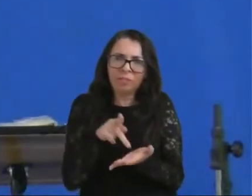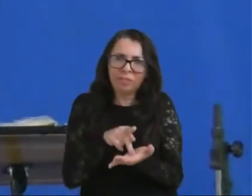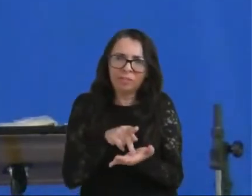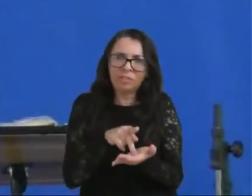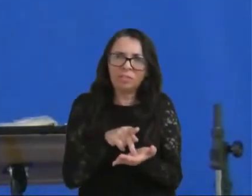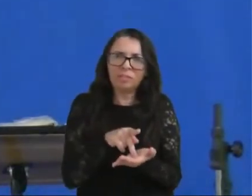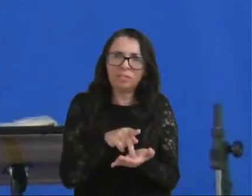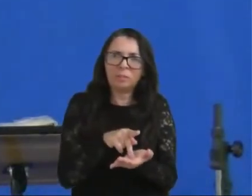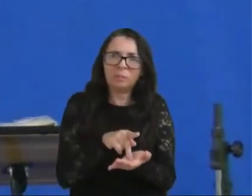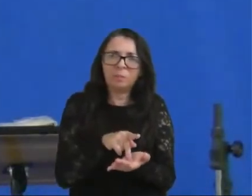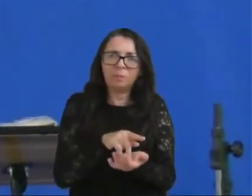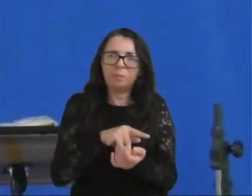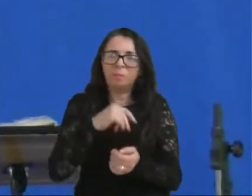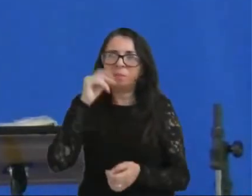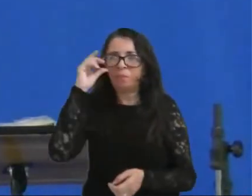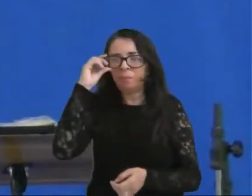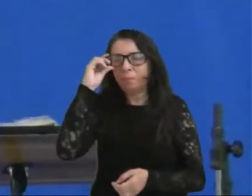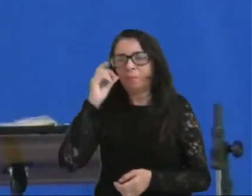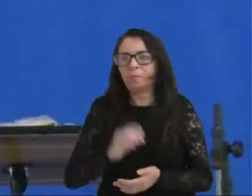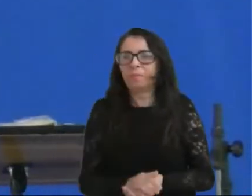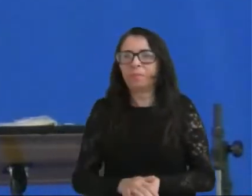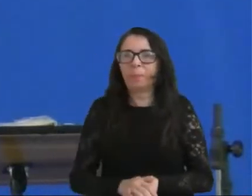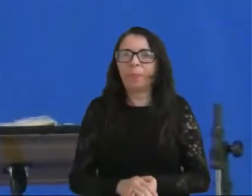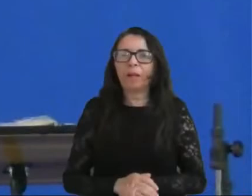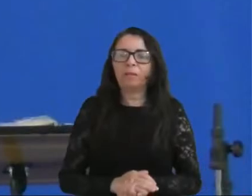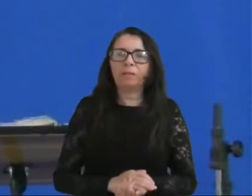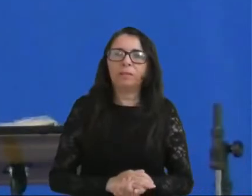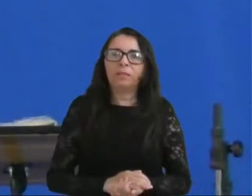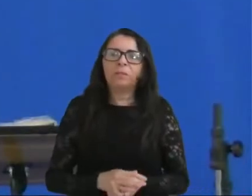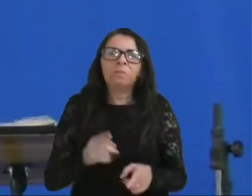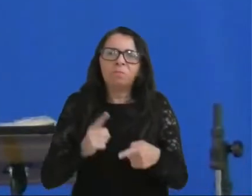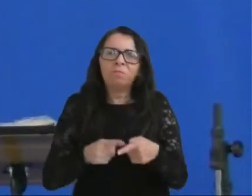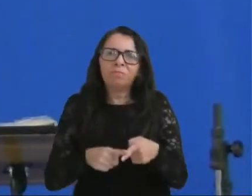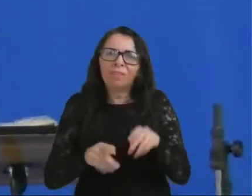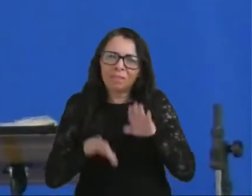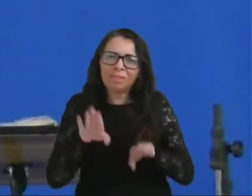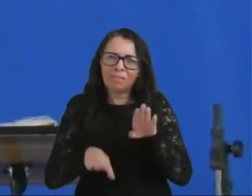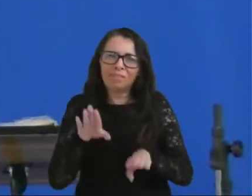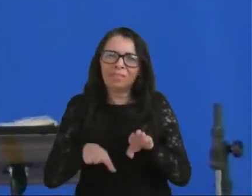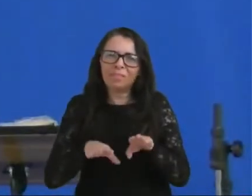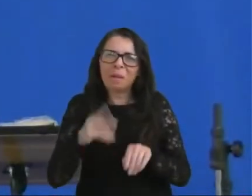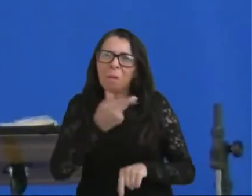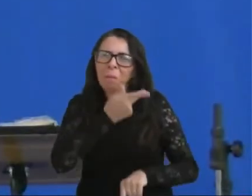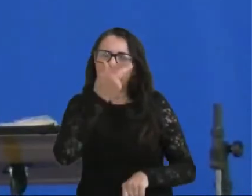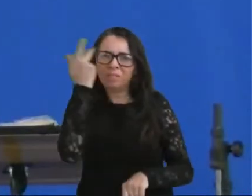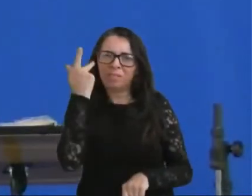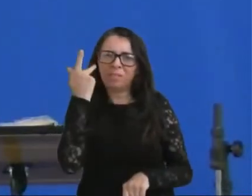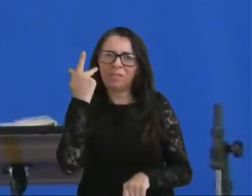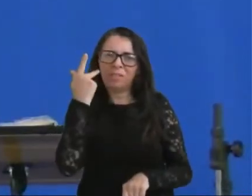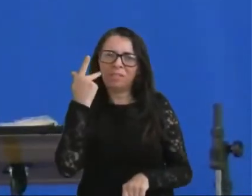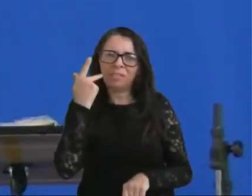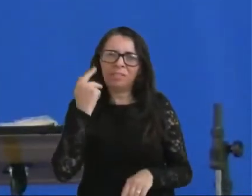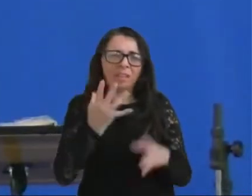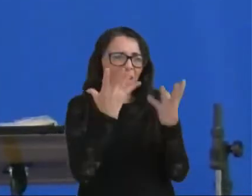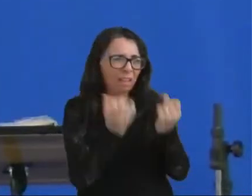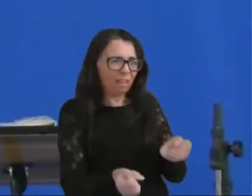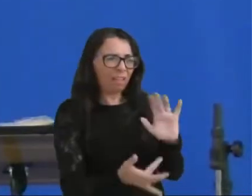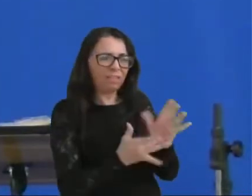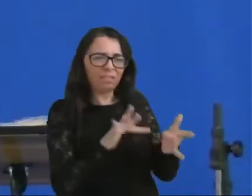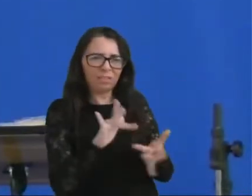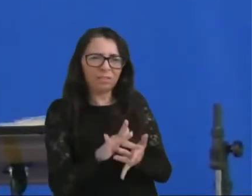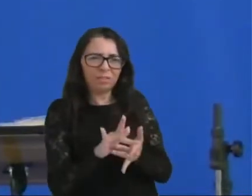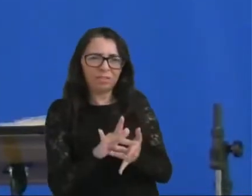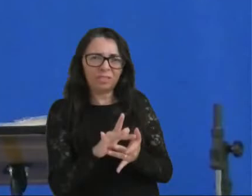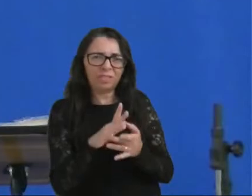obra, começa hoje abandonando os caminhos de Deus. Amanhã não vai se importar. Depois de